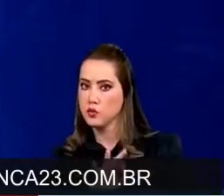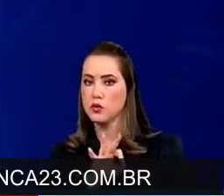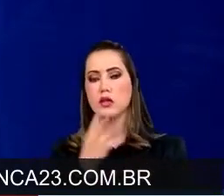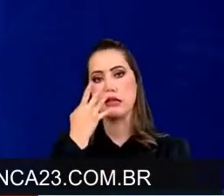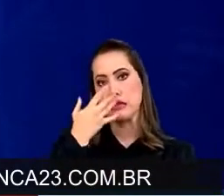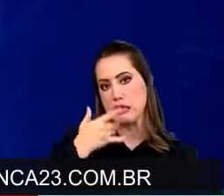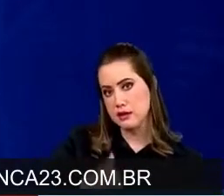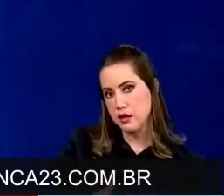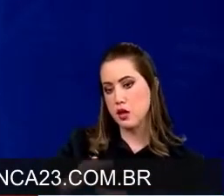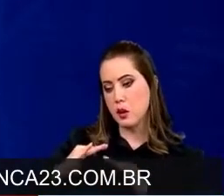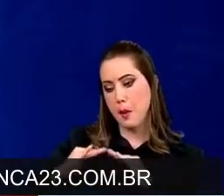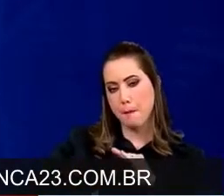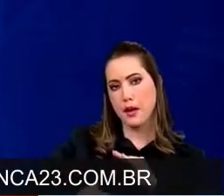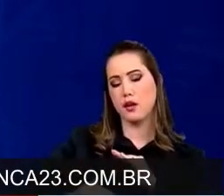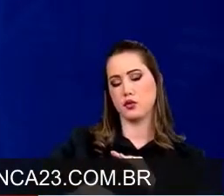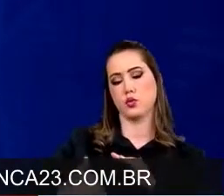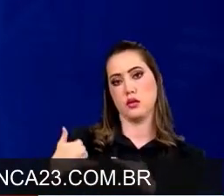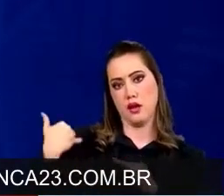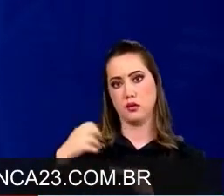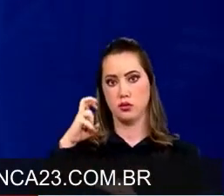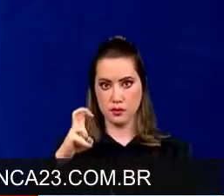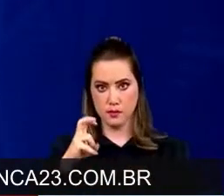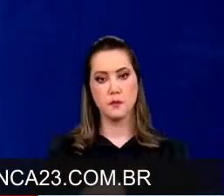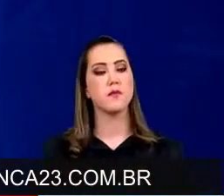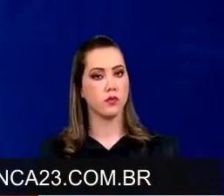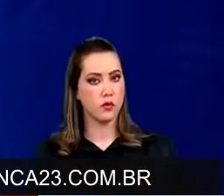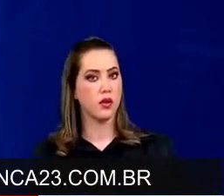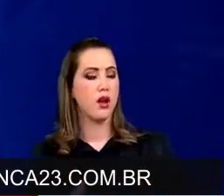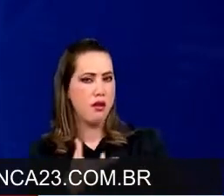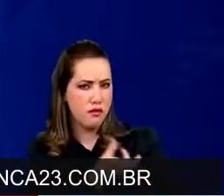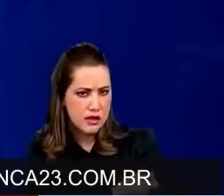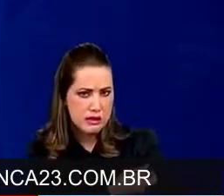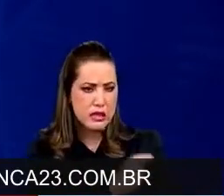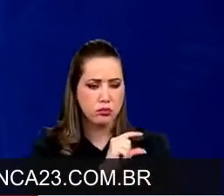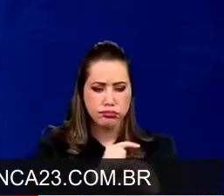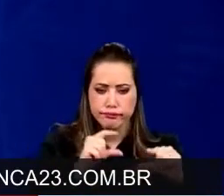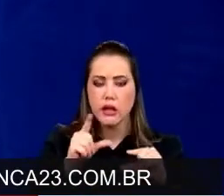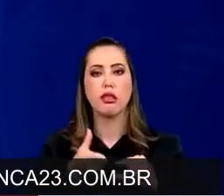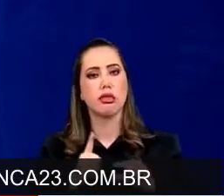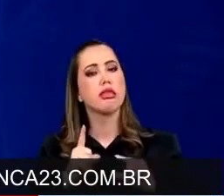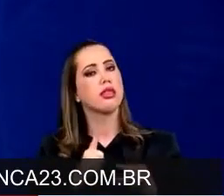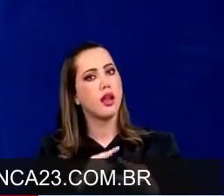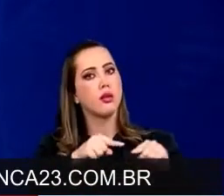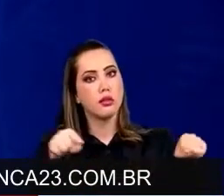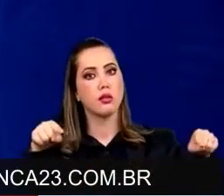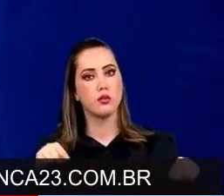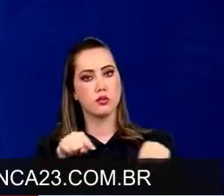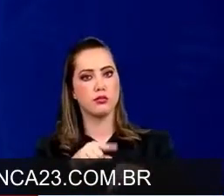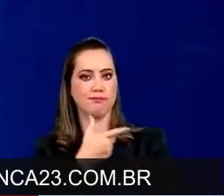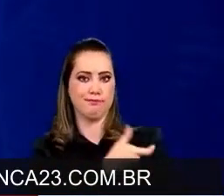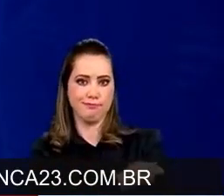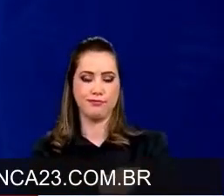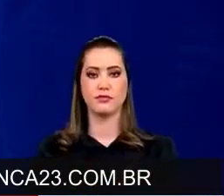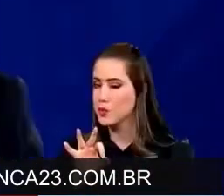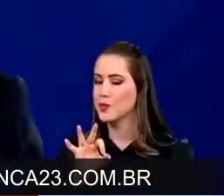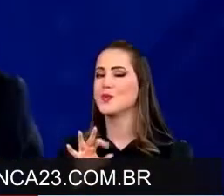95% das crianças abaixo de 5 anos. As vacinas continuam disponíveis nos postos